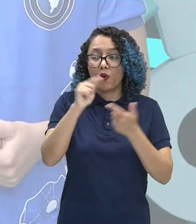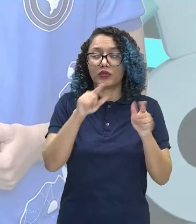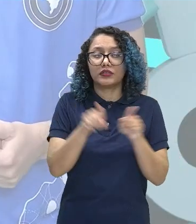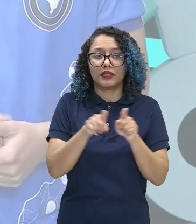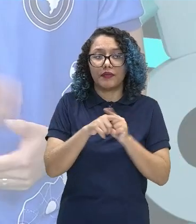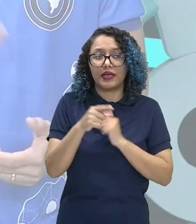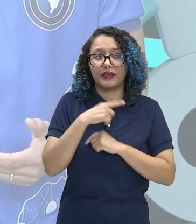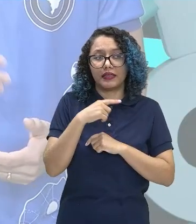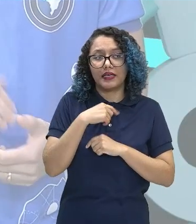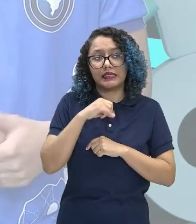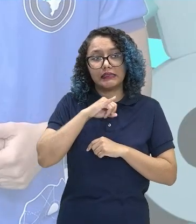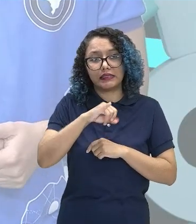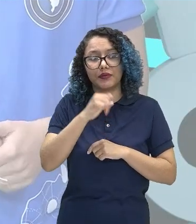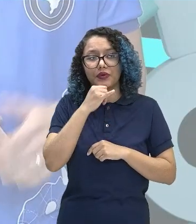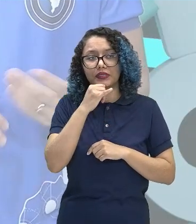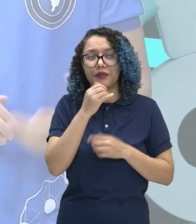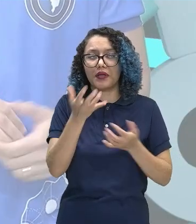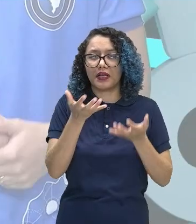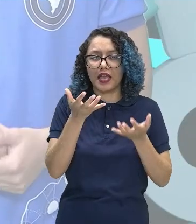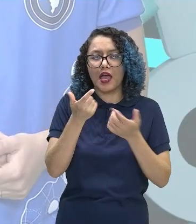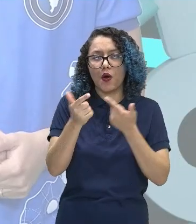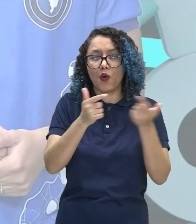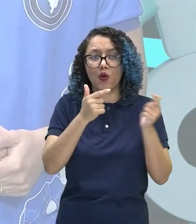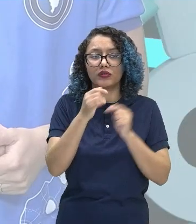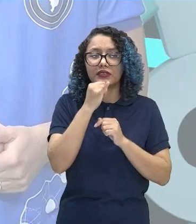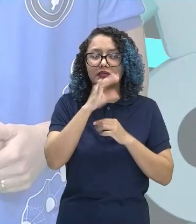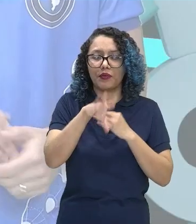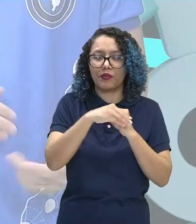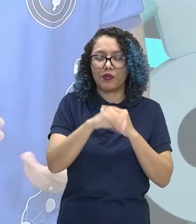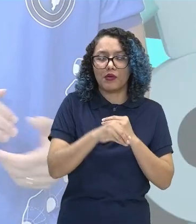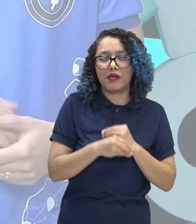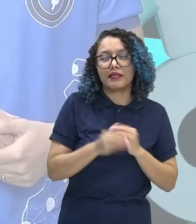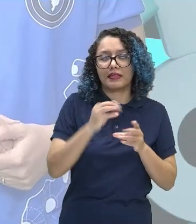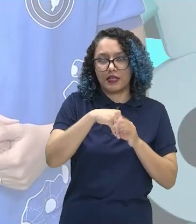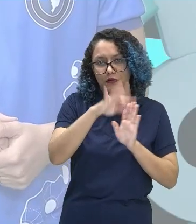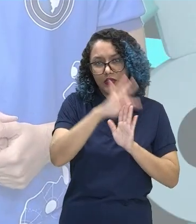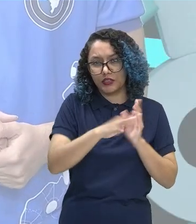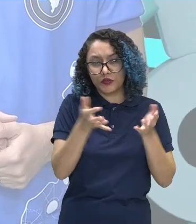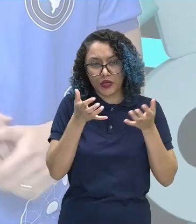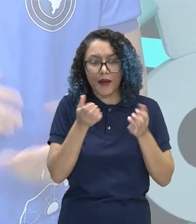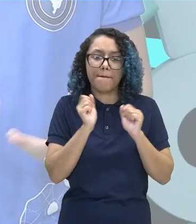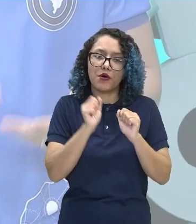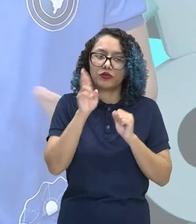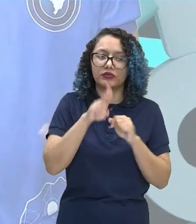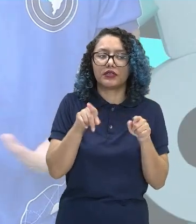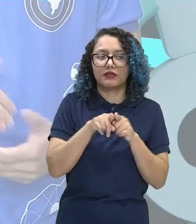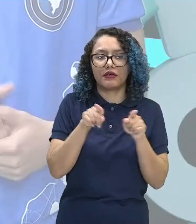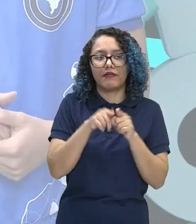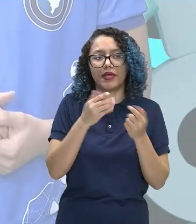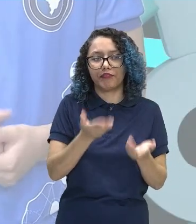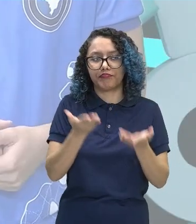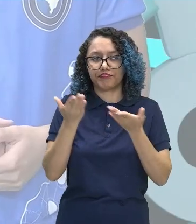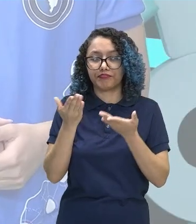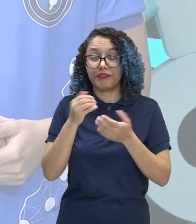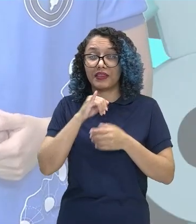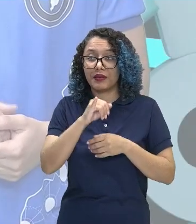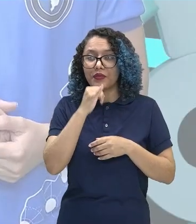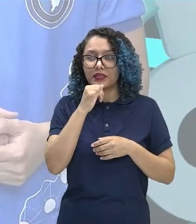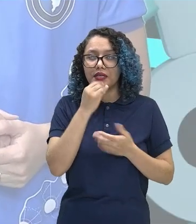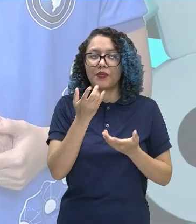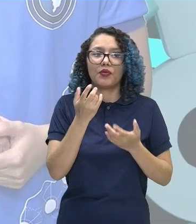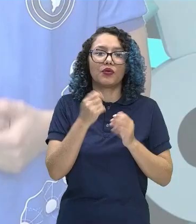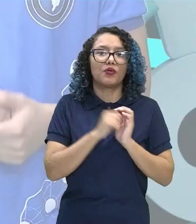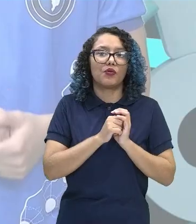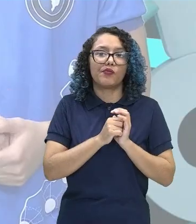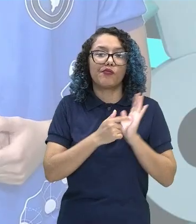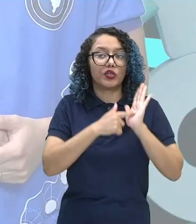utilizar exemplos no seu texto, na sua argumentação. Então, se você quer citar alguns exemplos, você